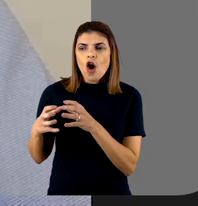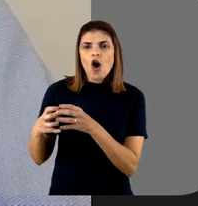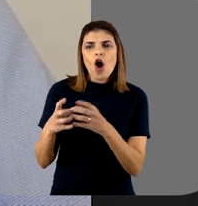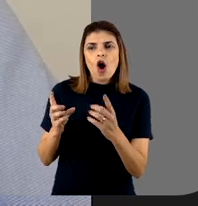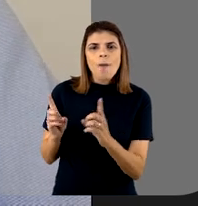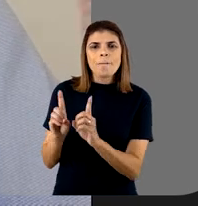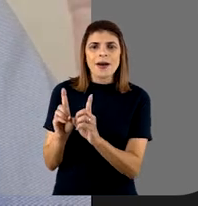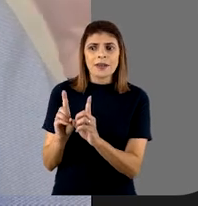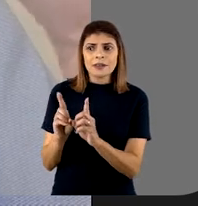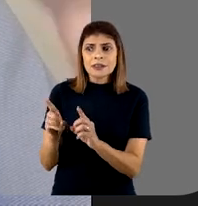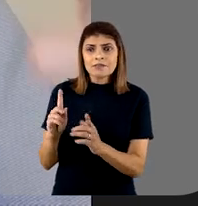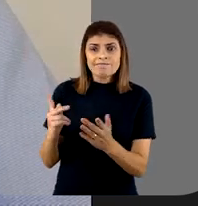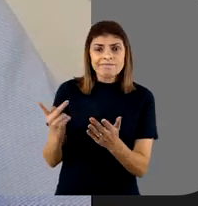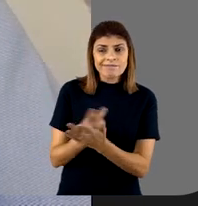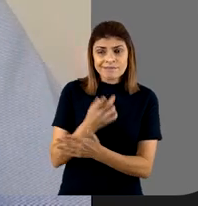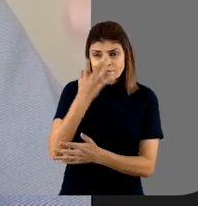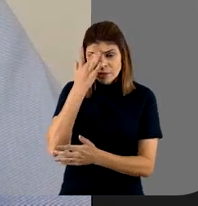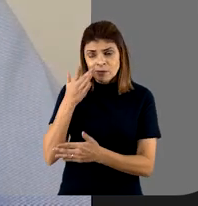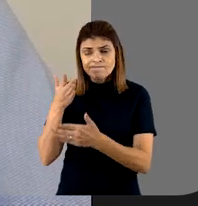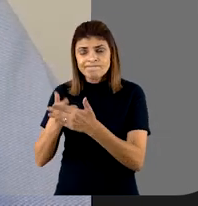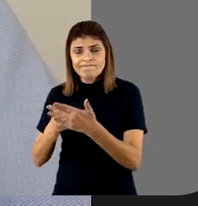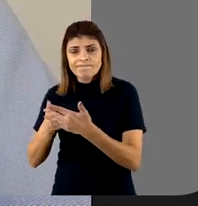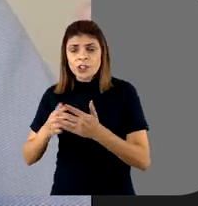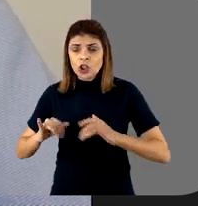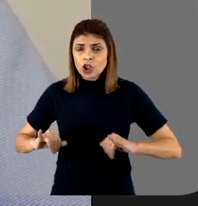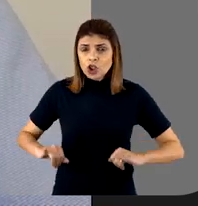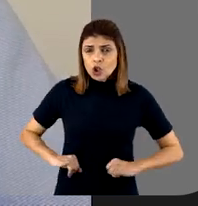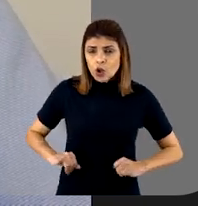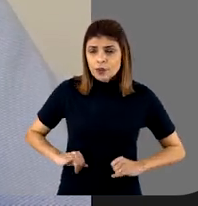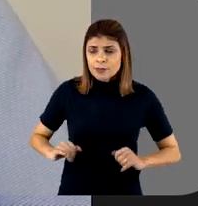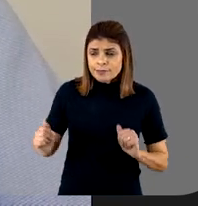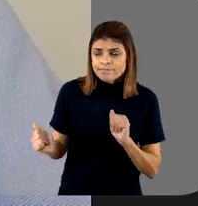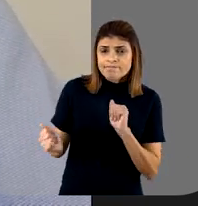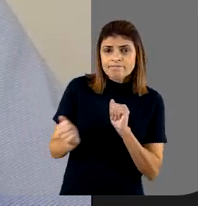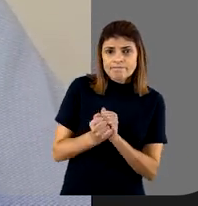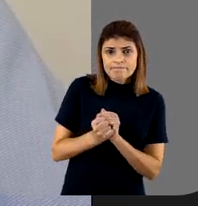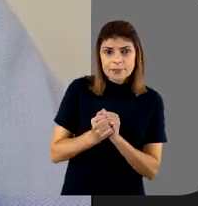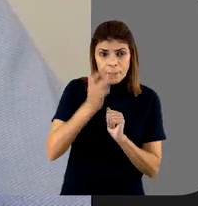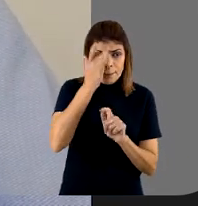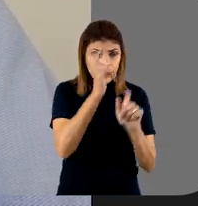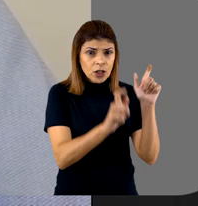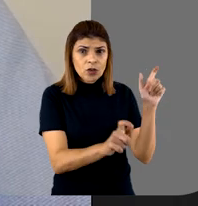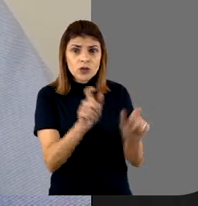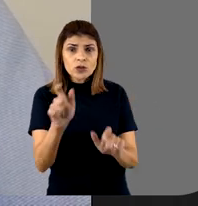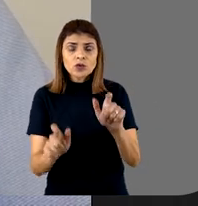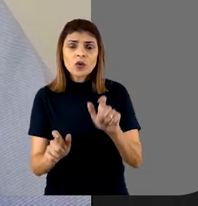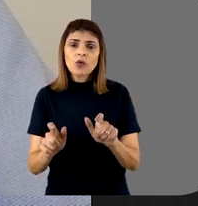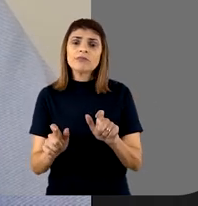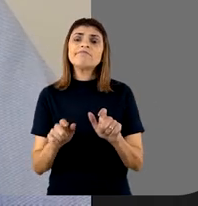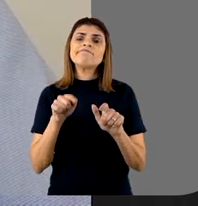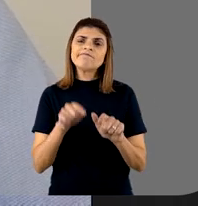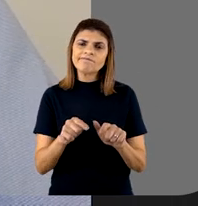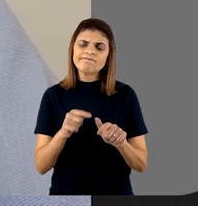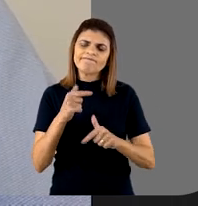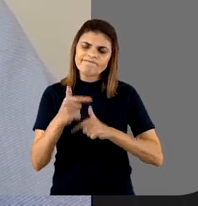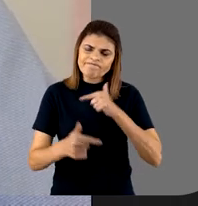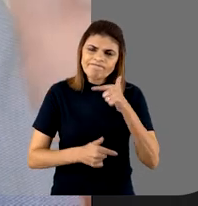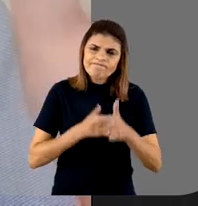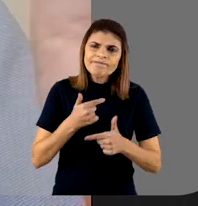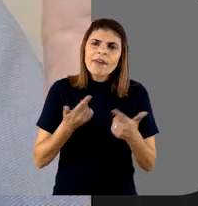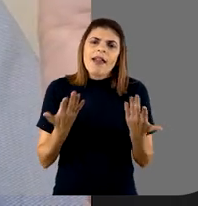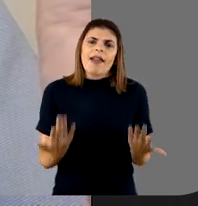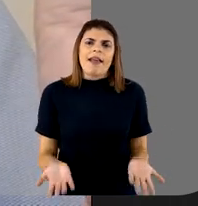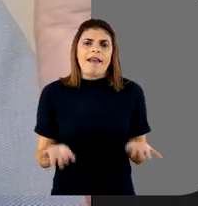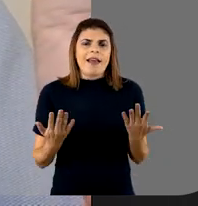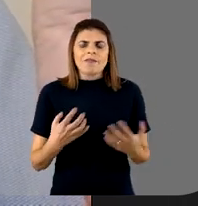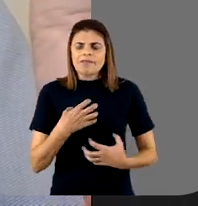outros. E quando um sofrimento é possível ser vivido em companhia dos outros, esse fardo